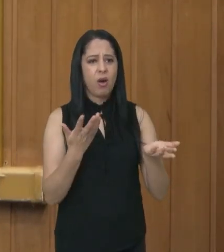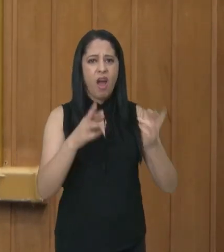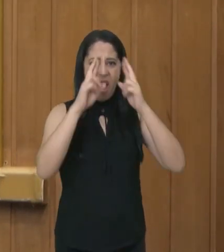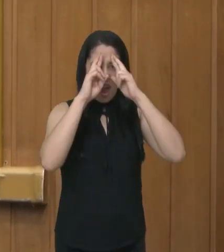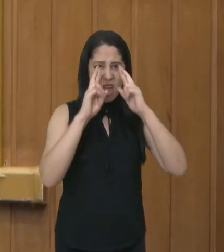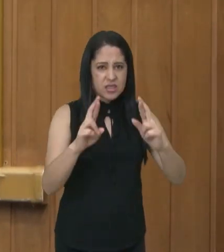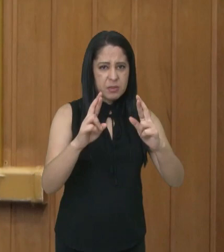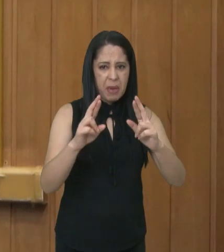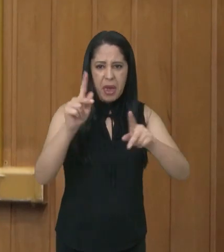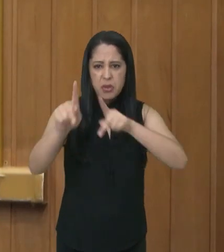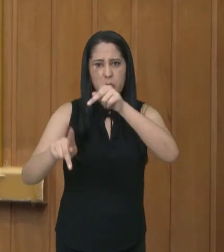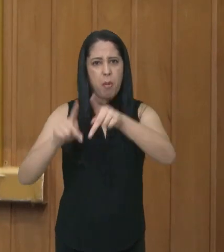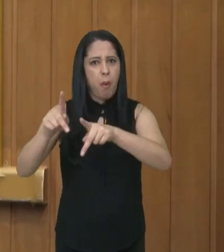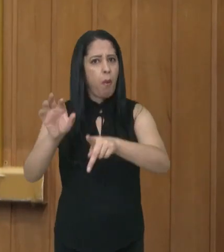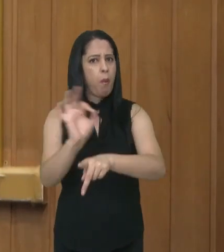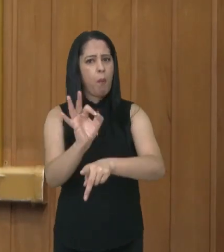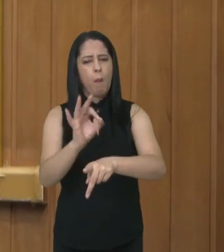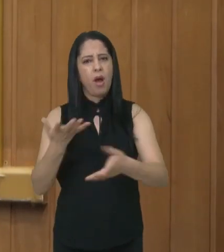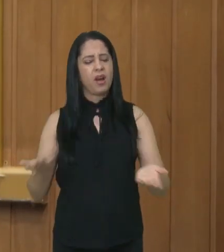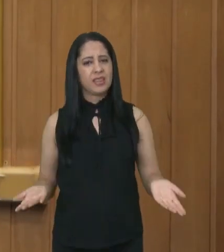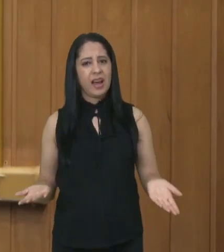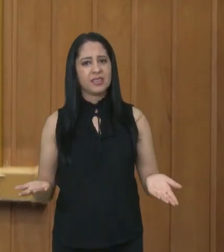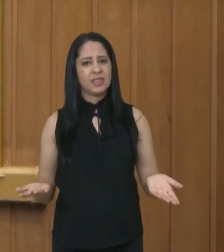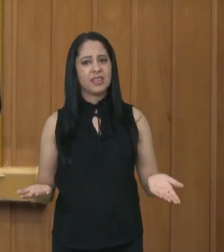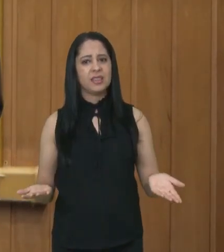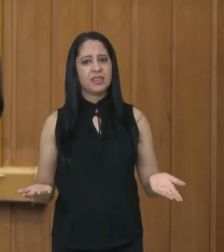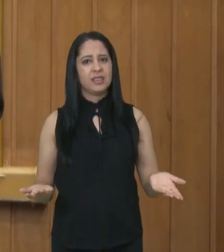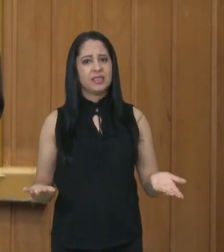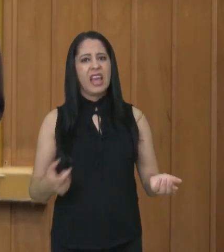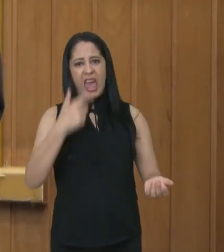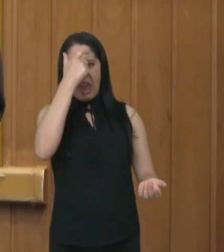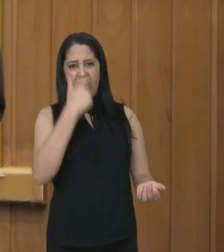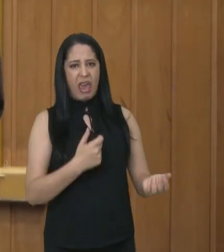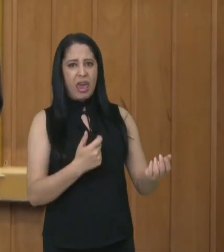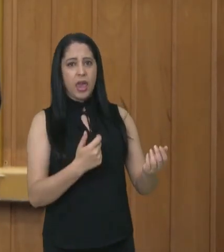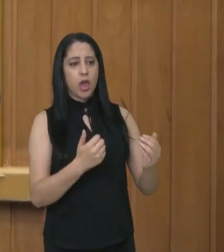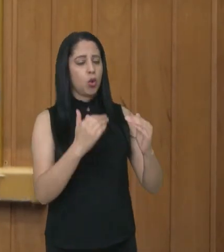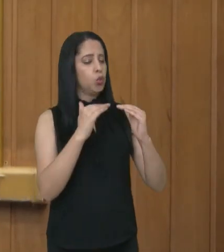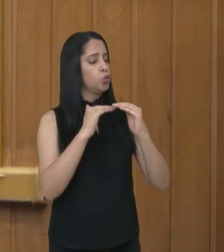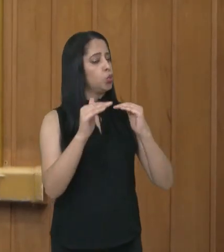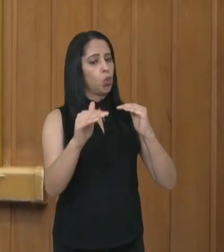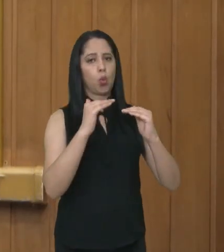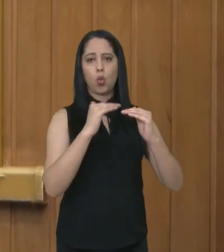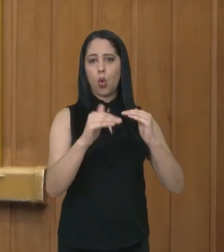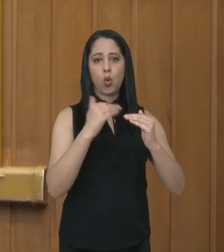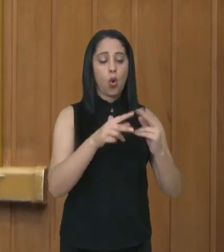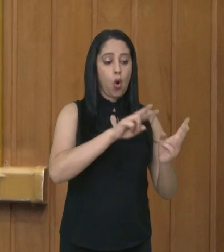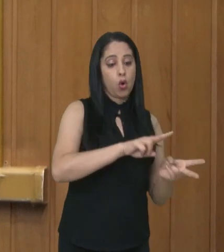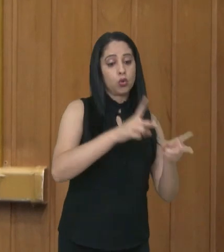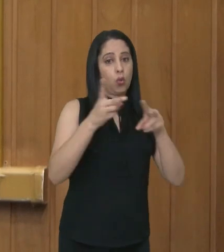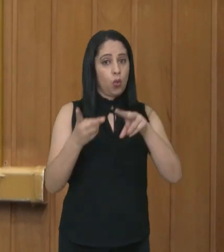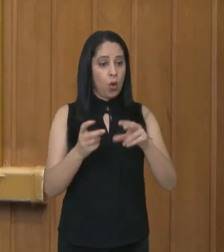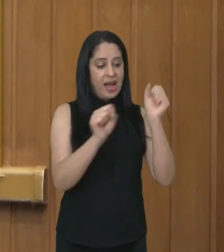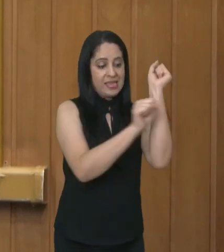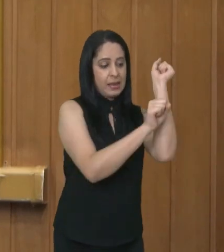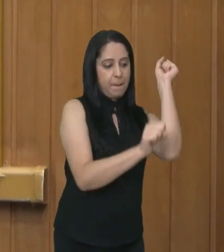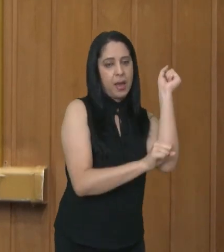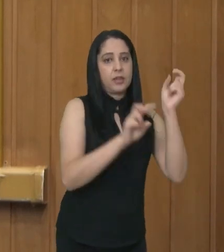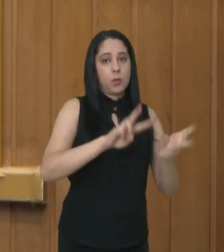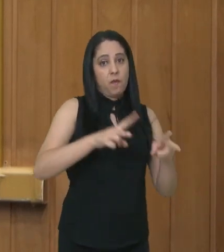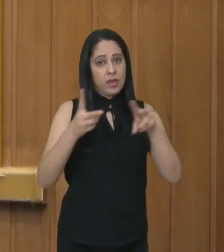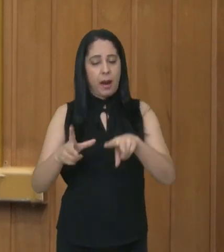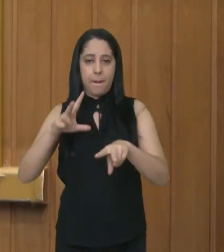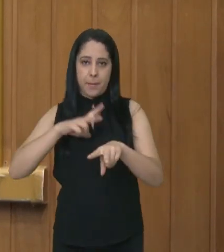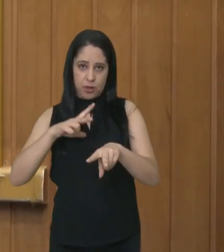monopólio que tem que acabar. Eu sou contra a privatização por conta